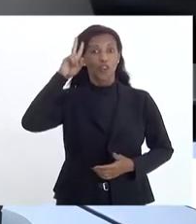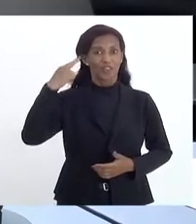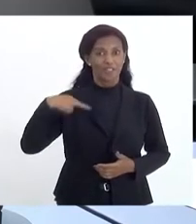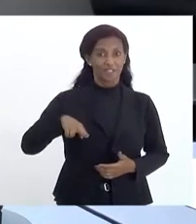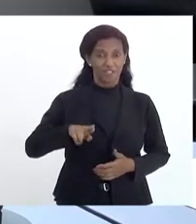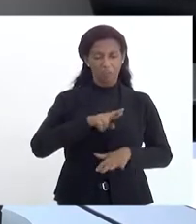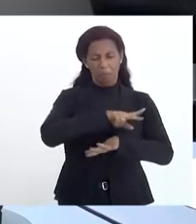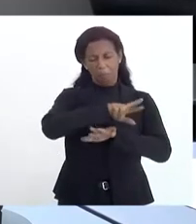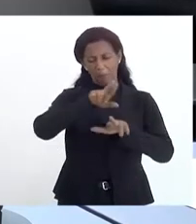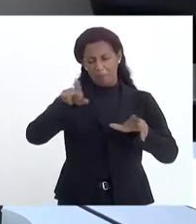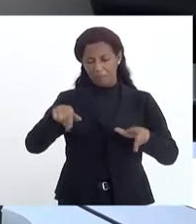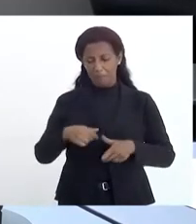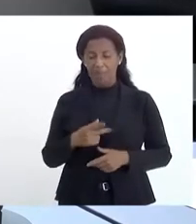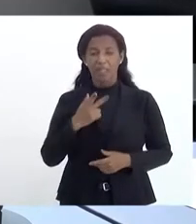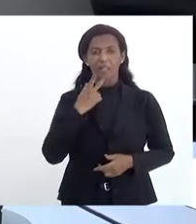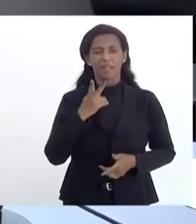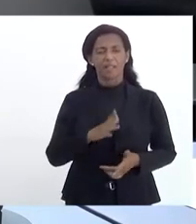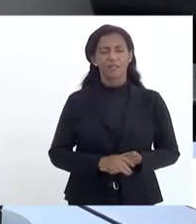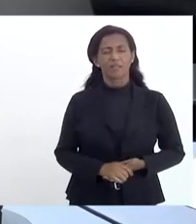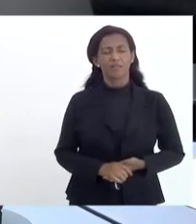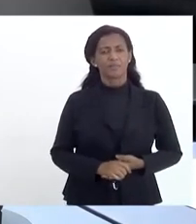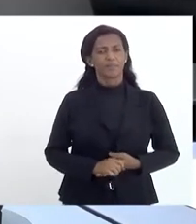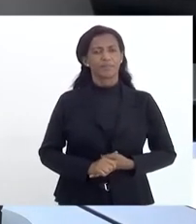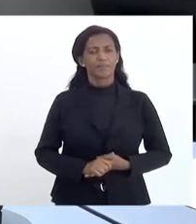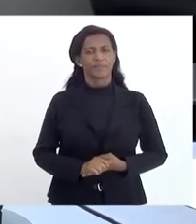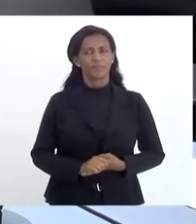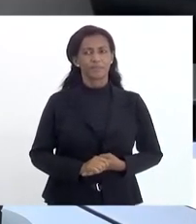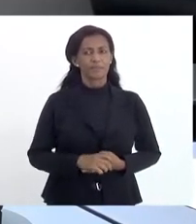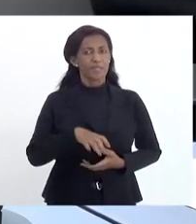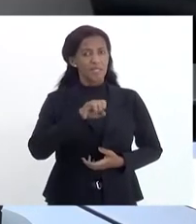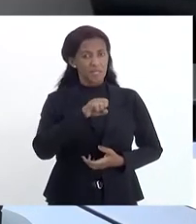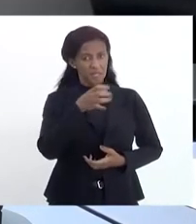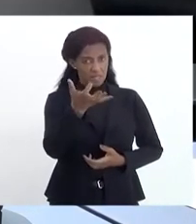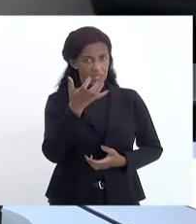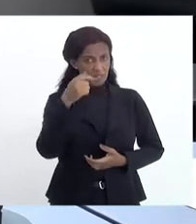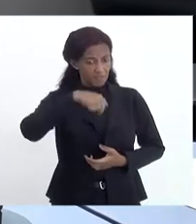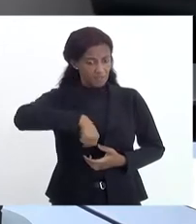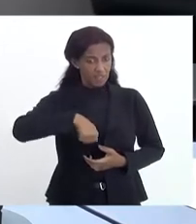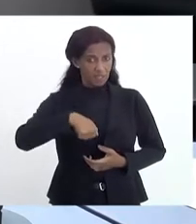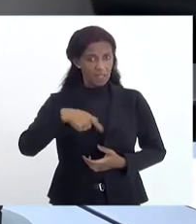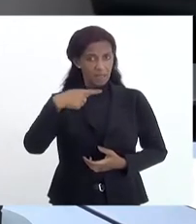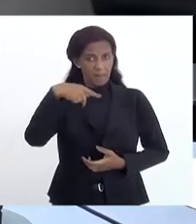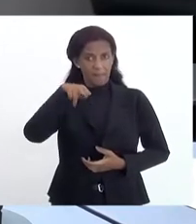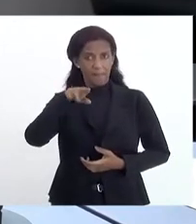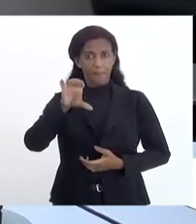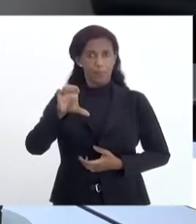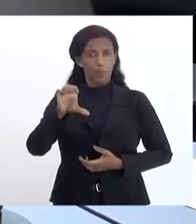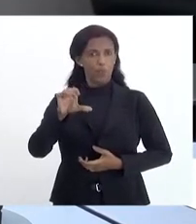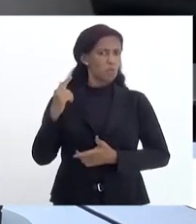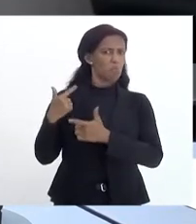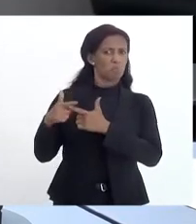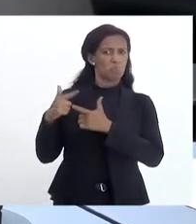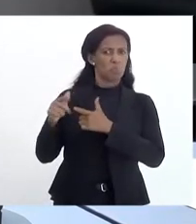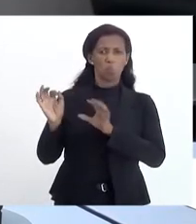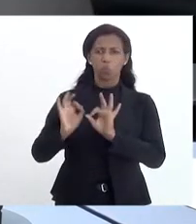religiões. Ela me disse assim: se o senhor quiser fazer aqui na PUC, não há problema